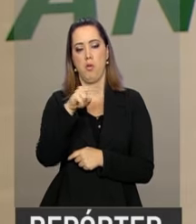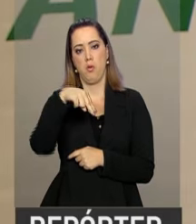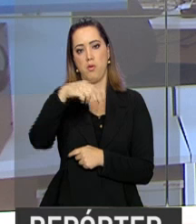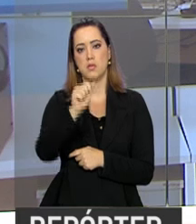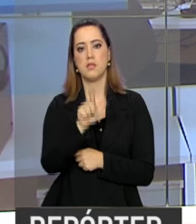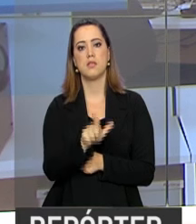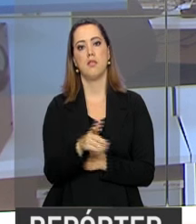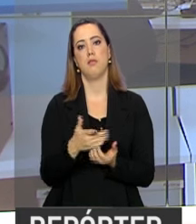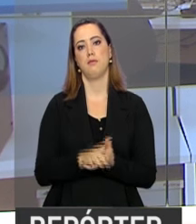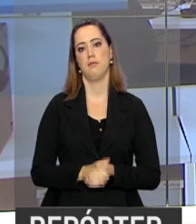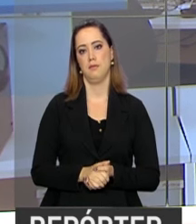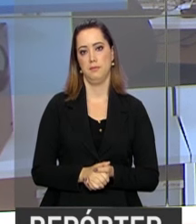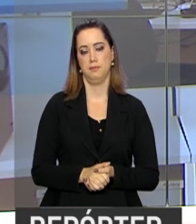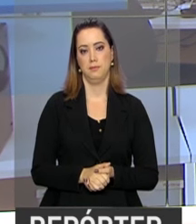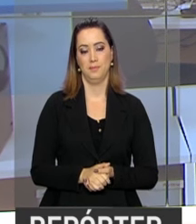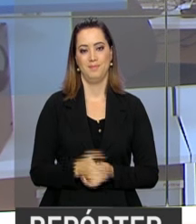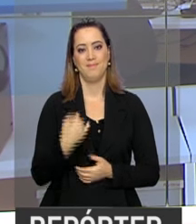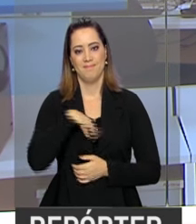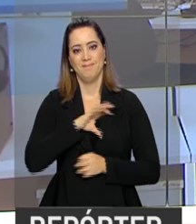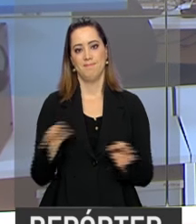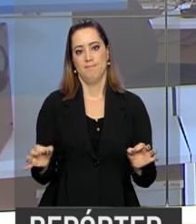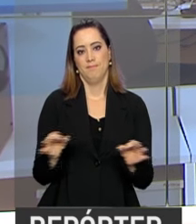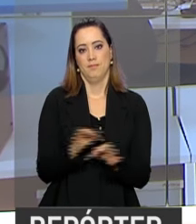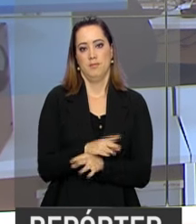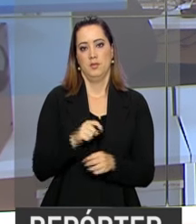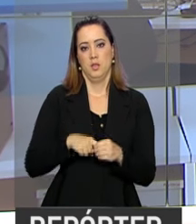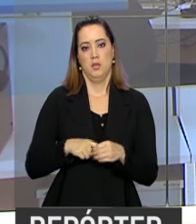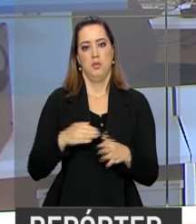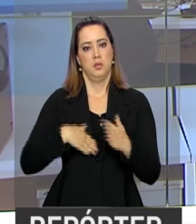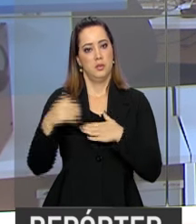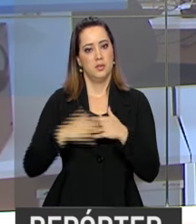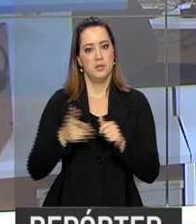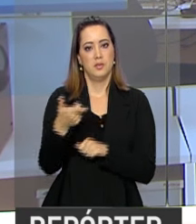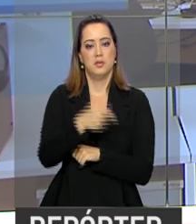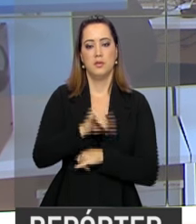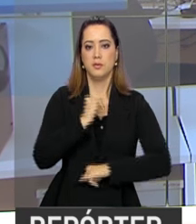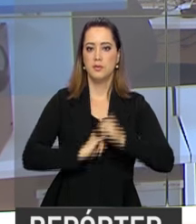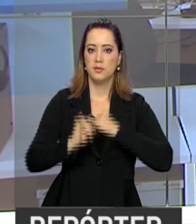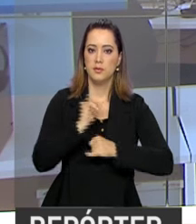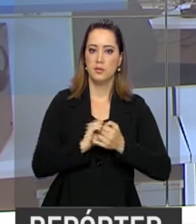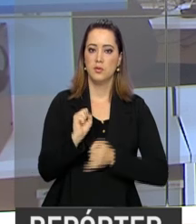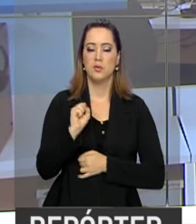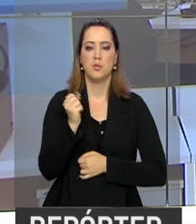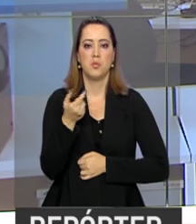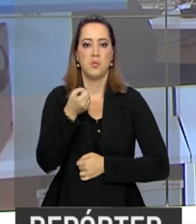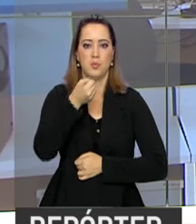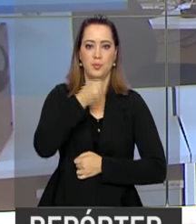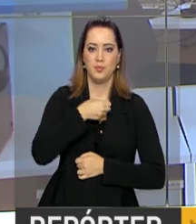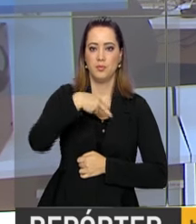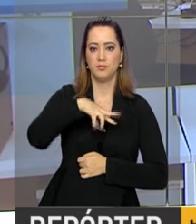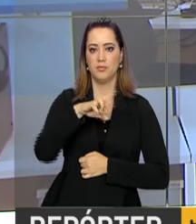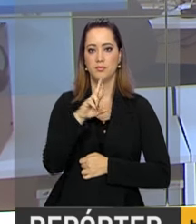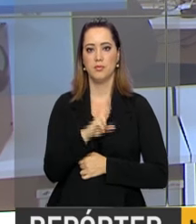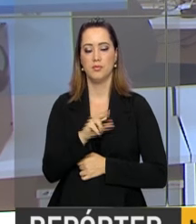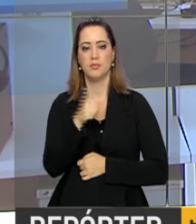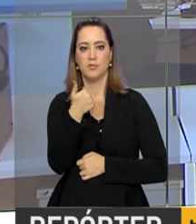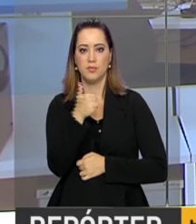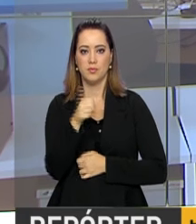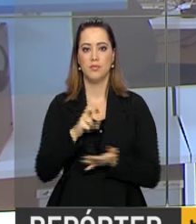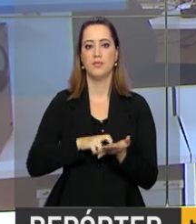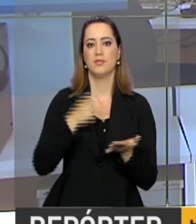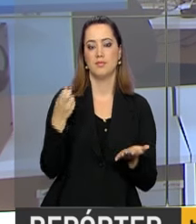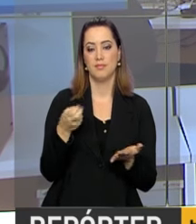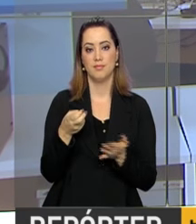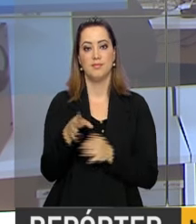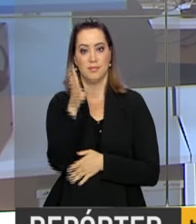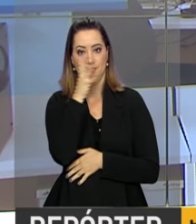ali. E nós ficamos por aqui. Voltamos a qualquer momento com outras informações ou na próxima edição do Repórter NBR, às 11